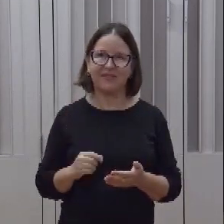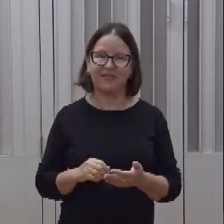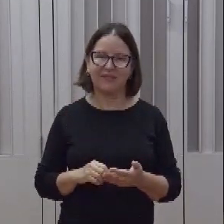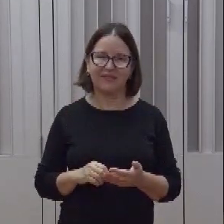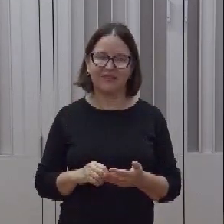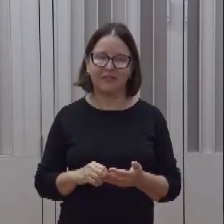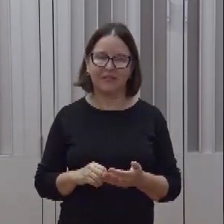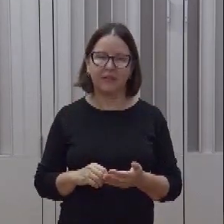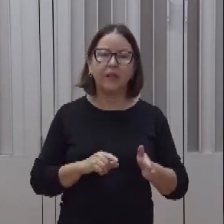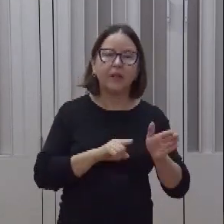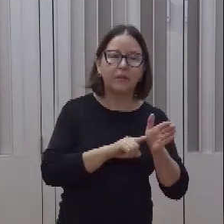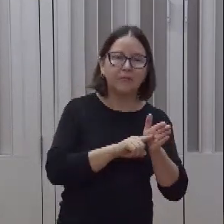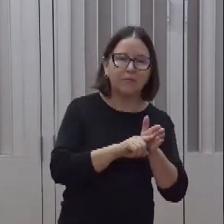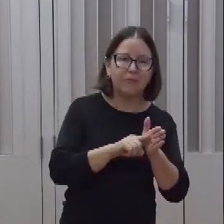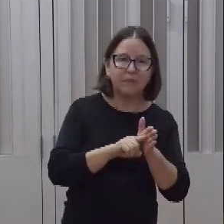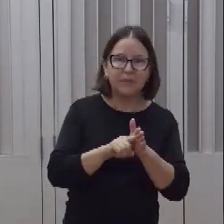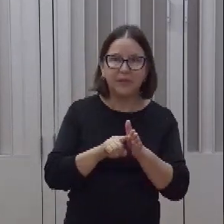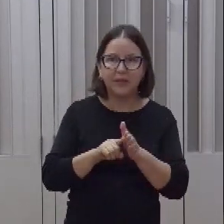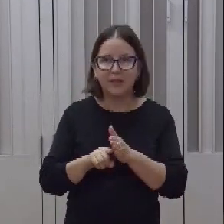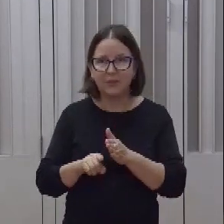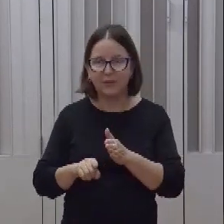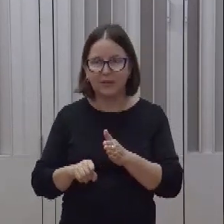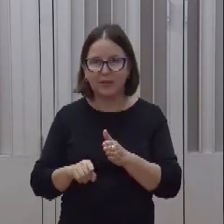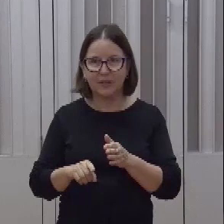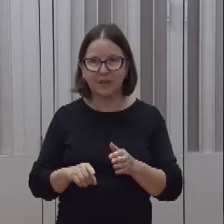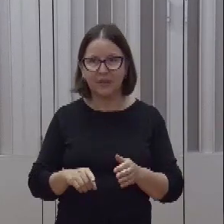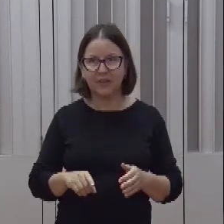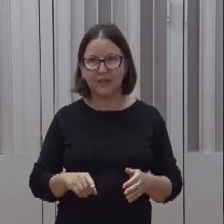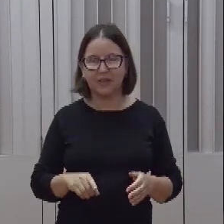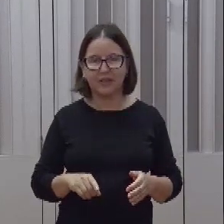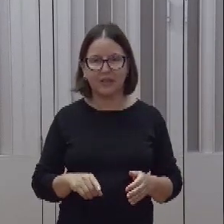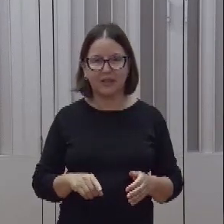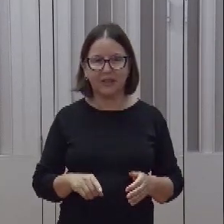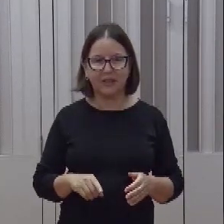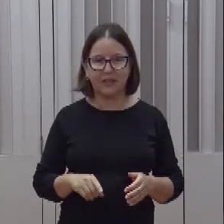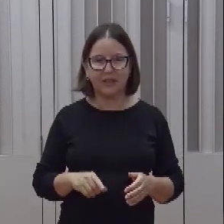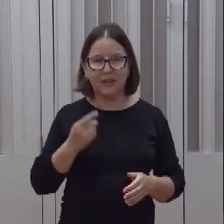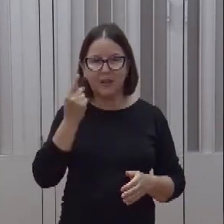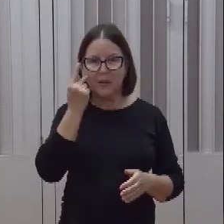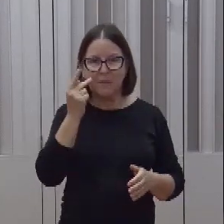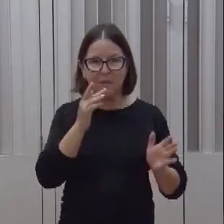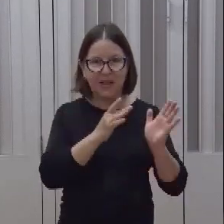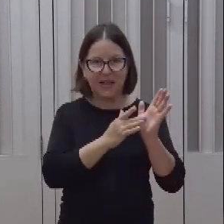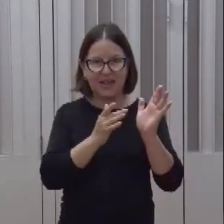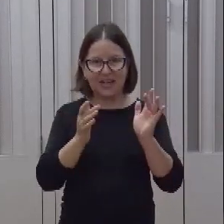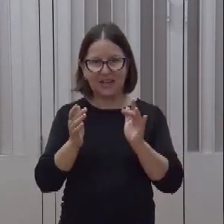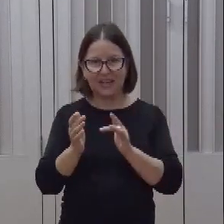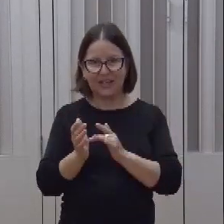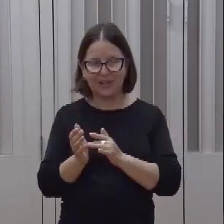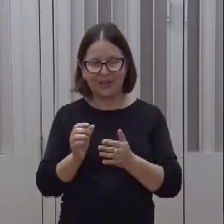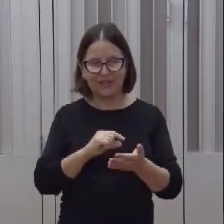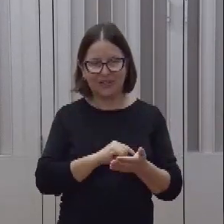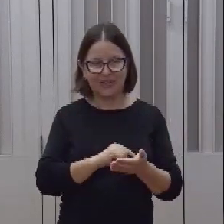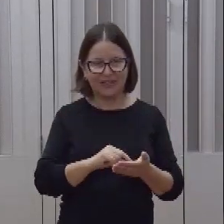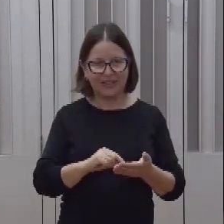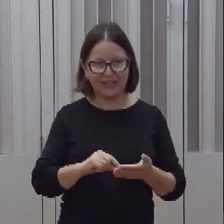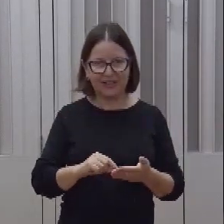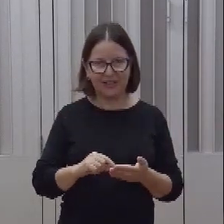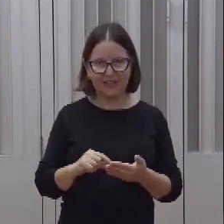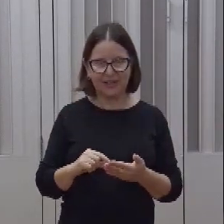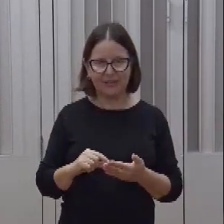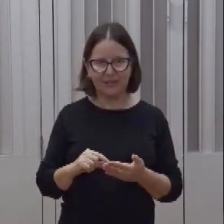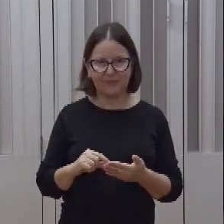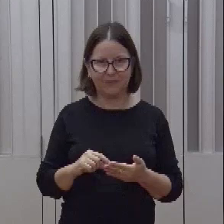a pergunta que eles fazem a Jesus está registrada no versículo